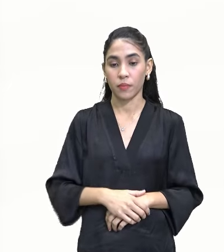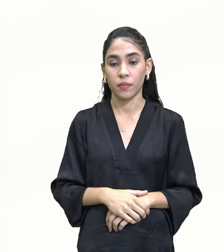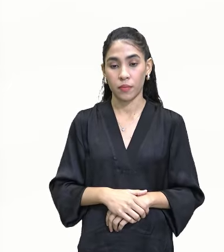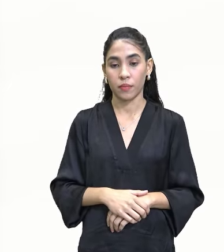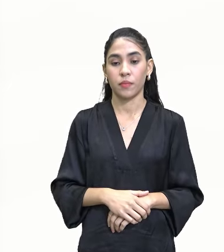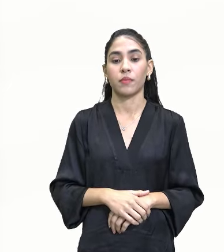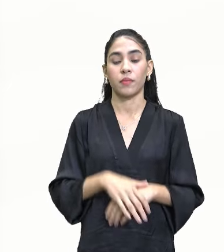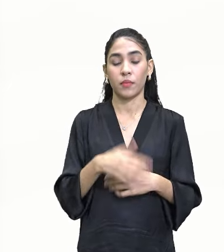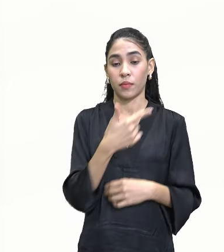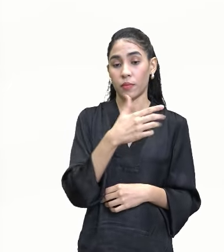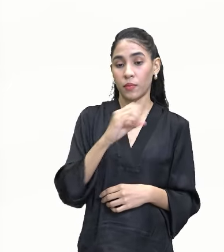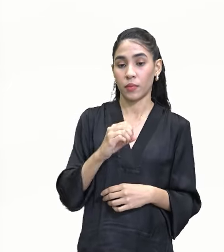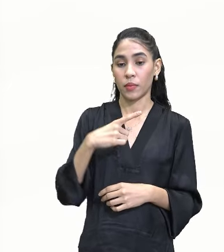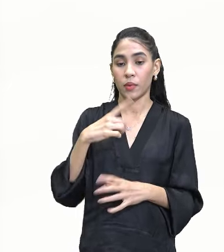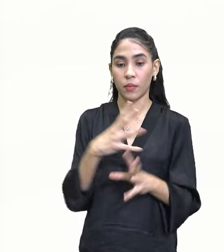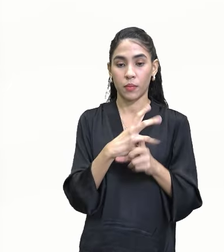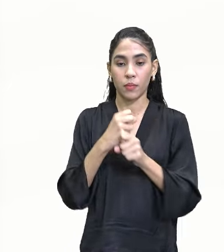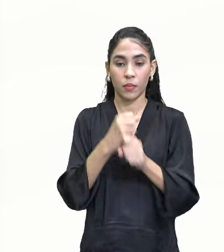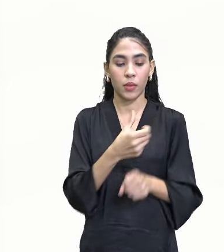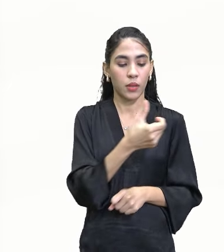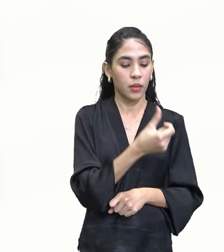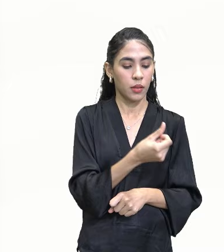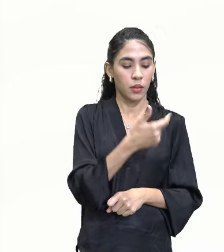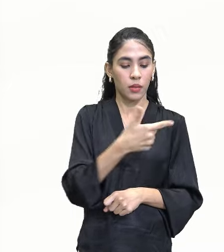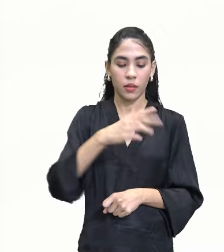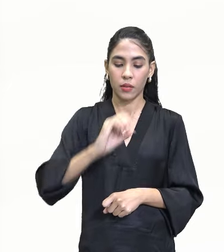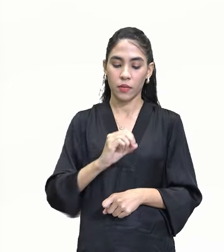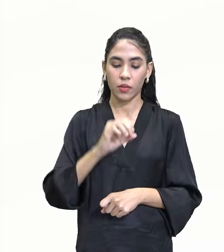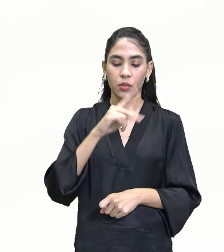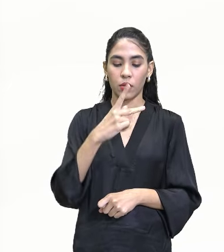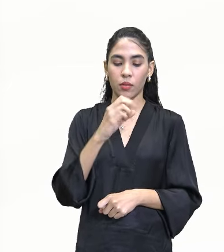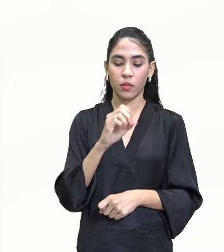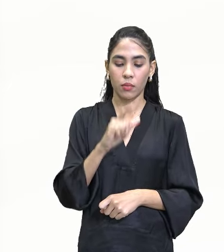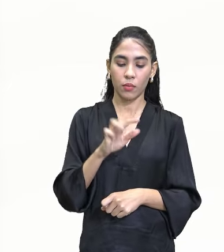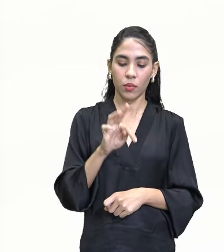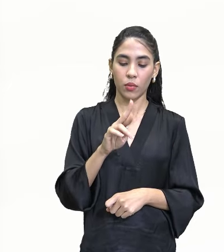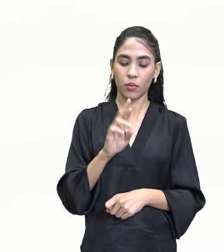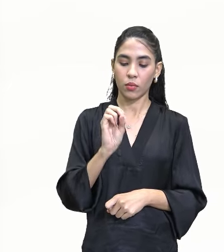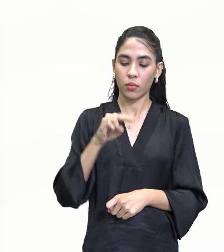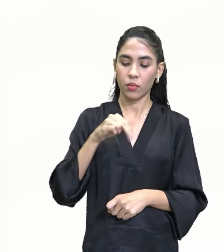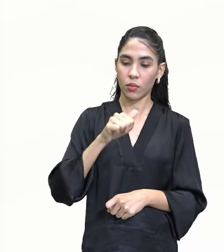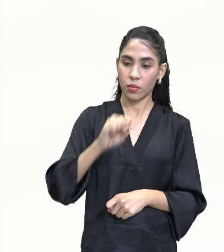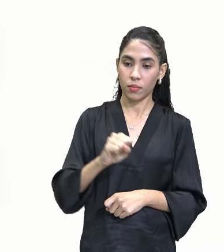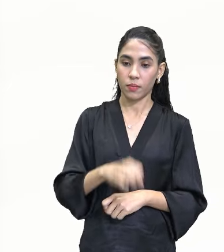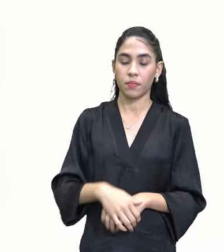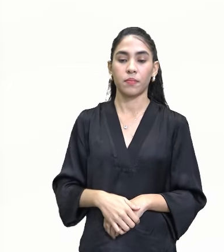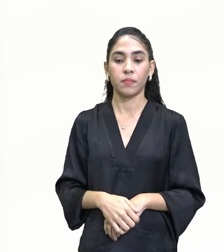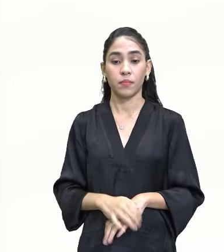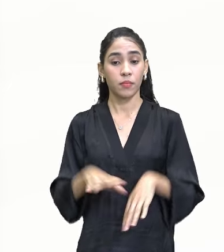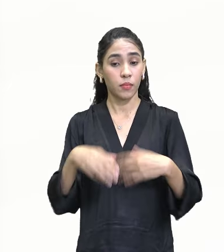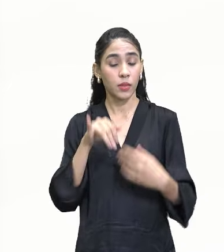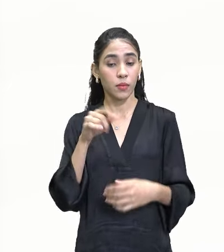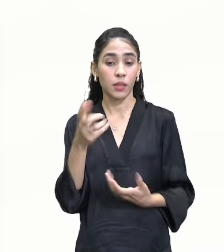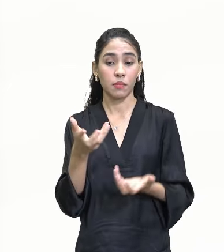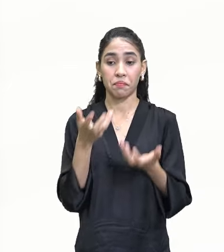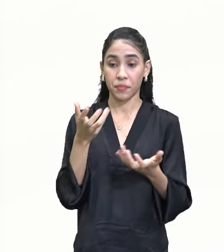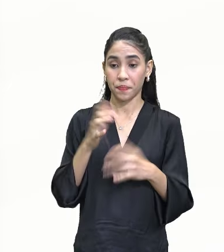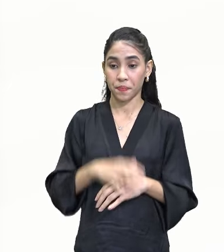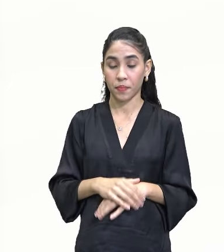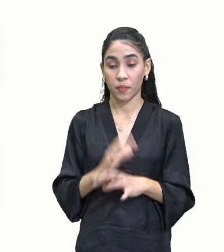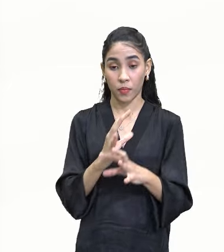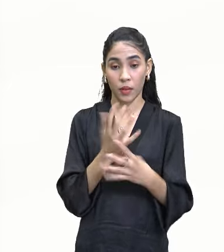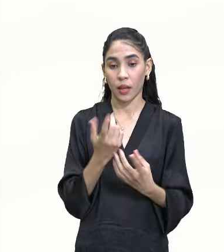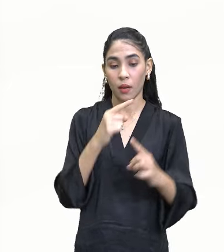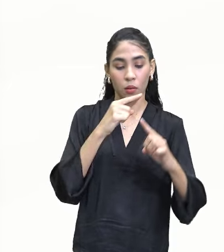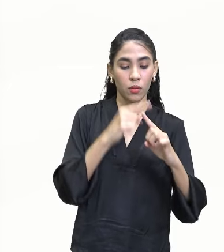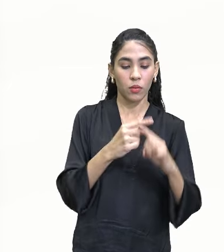20 fileiras possuem um total de 620 poltronas. Tá certo? Então, se você quiser multiplicar